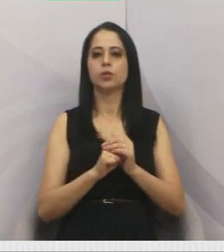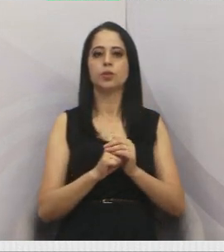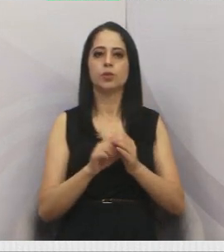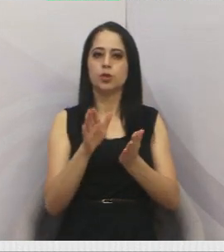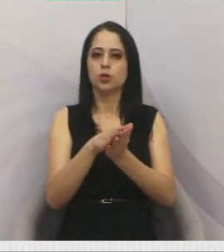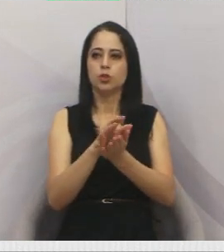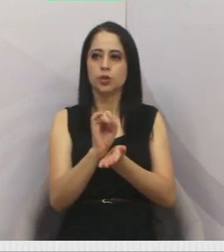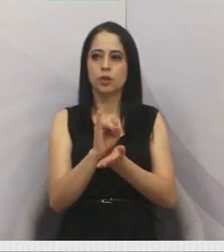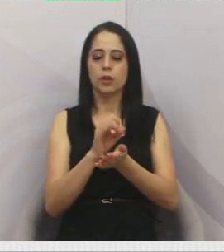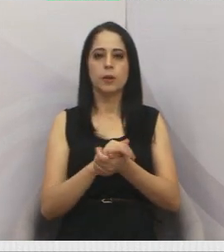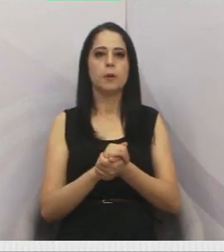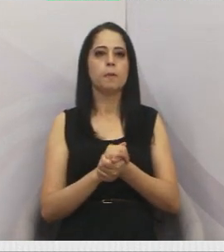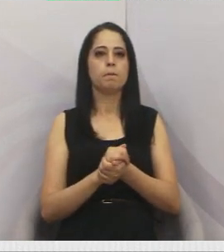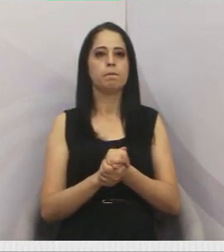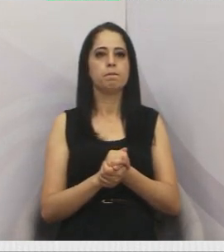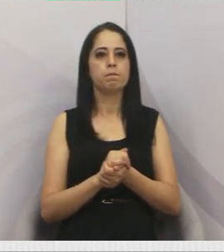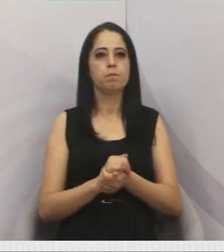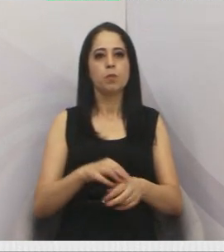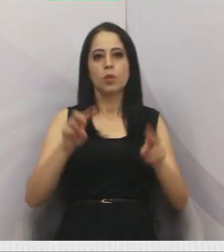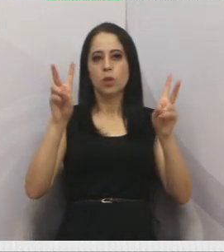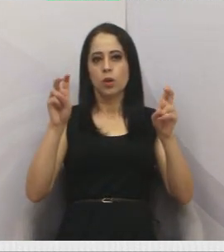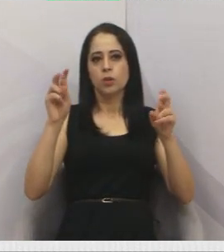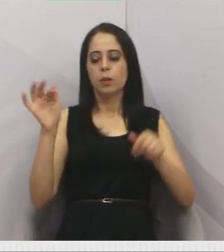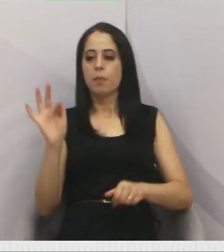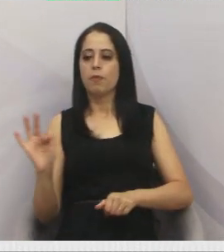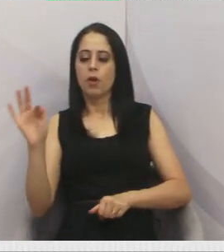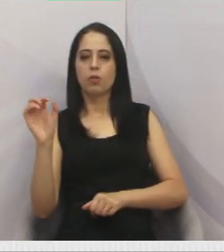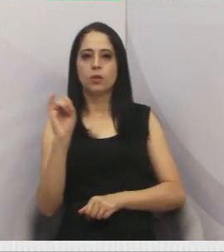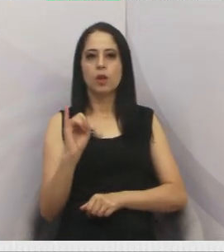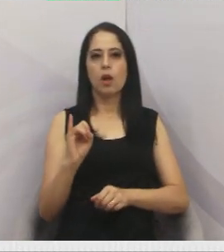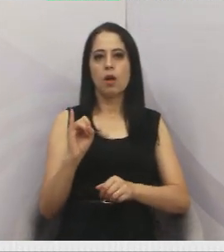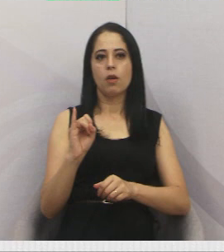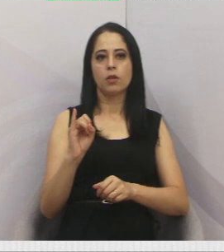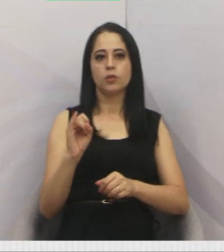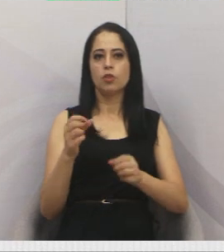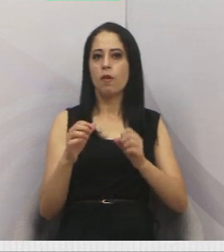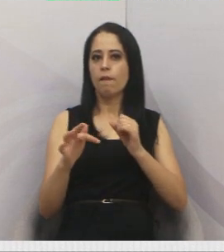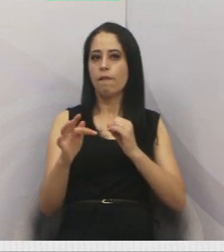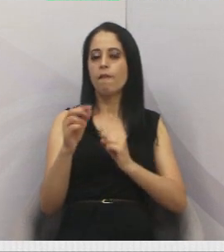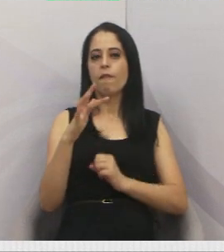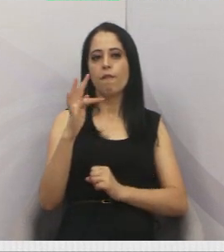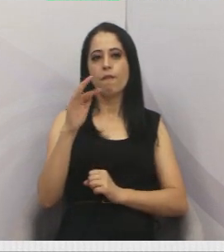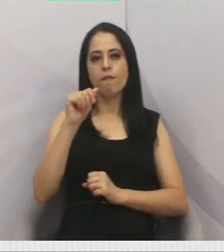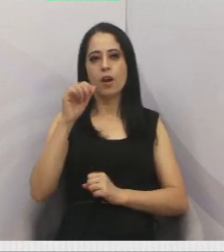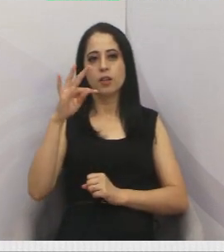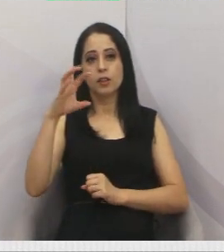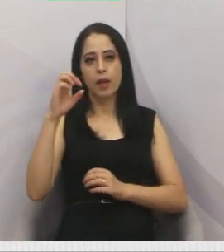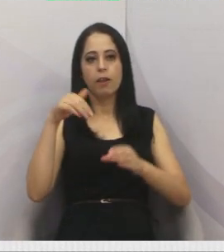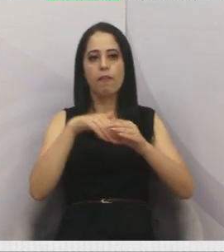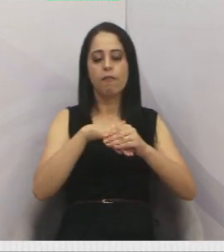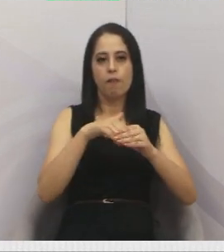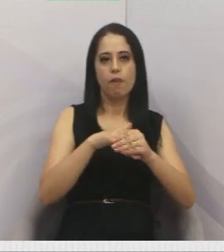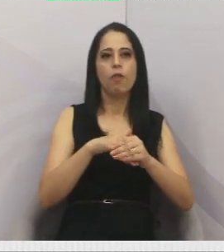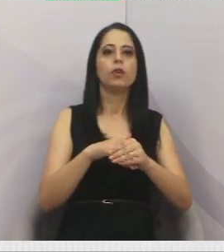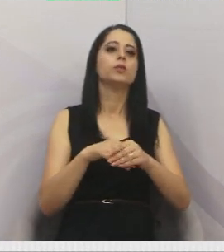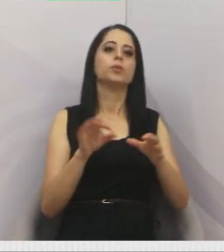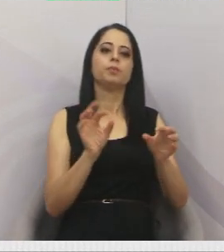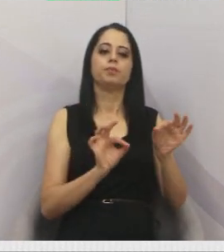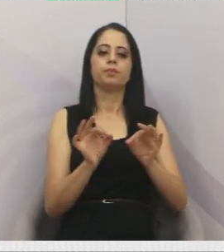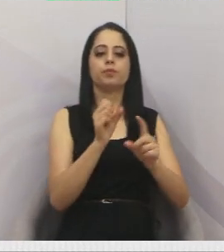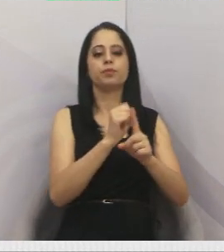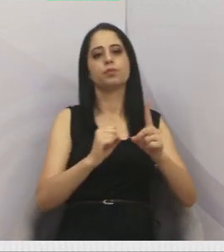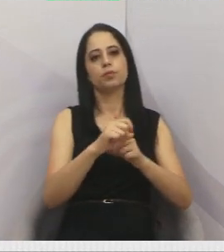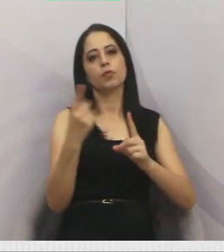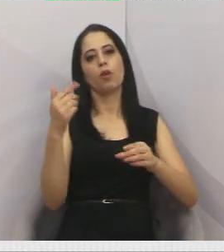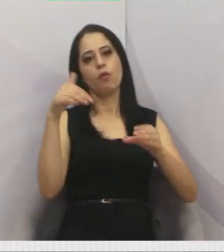Jacareí. Segmento Entidades Acadêmicas. Um voto para FATEC Jacareí. Segmento Organização da Sociedade Civil. Um